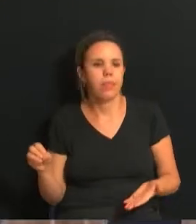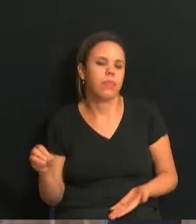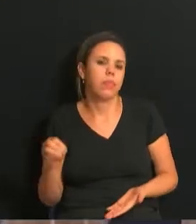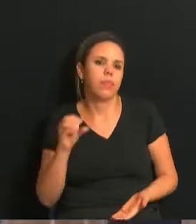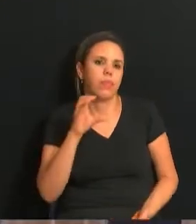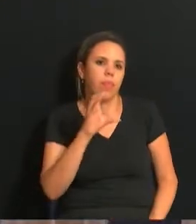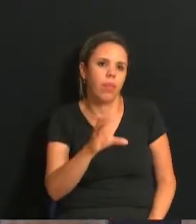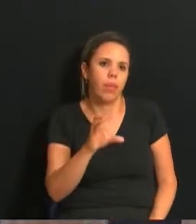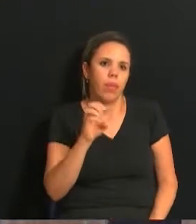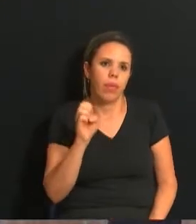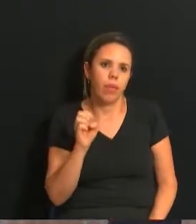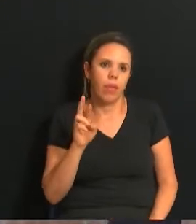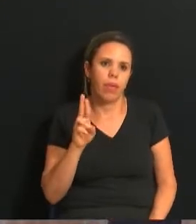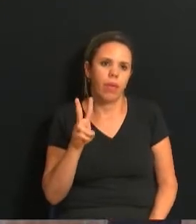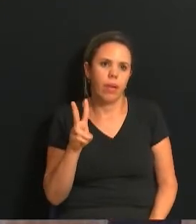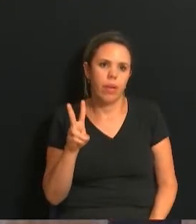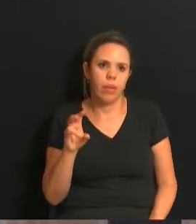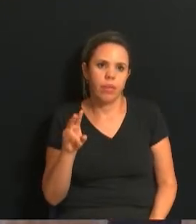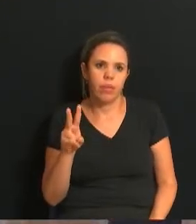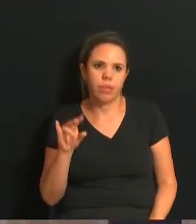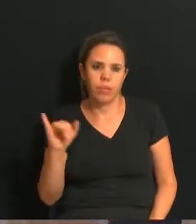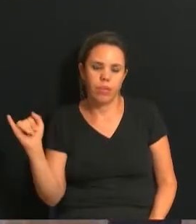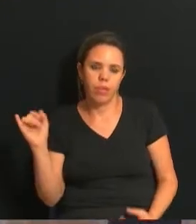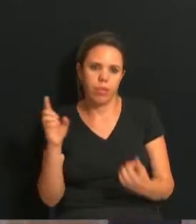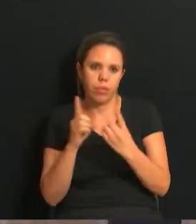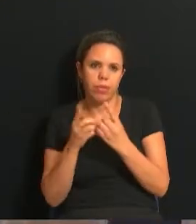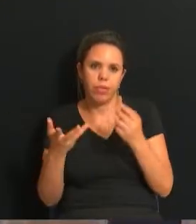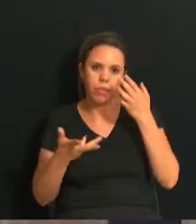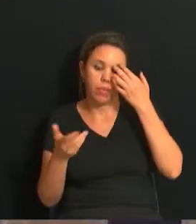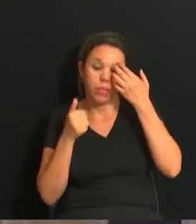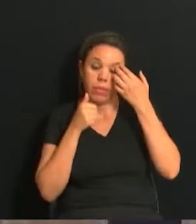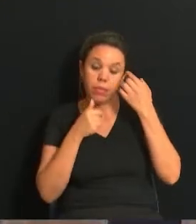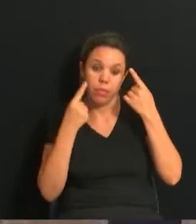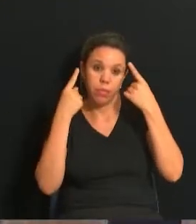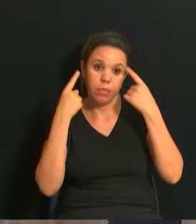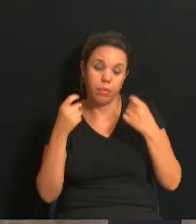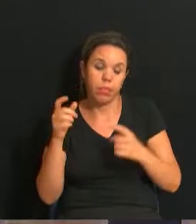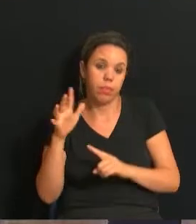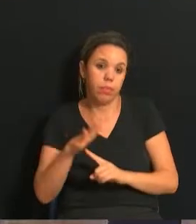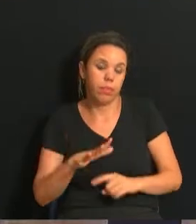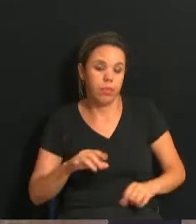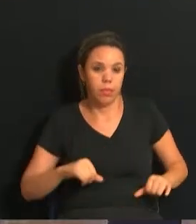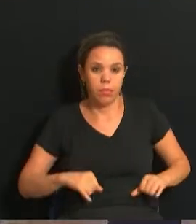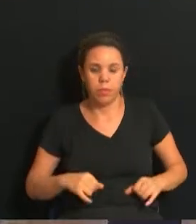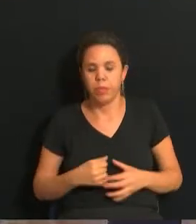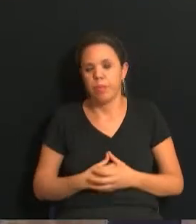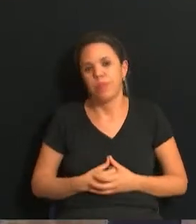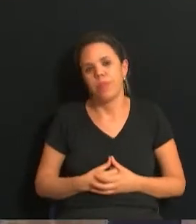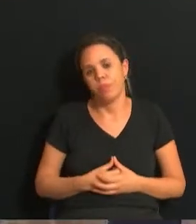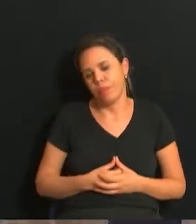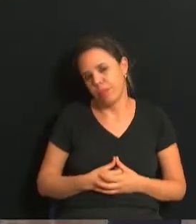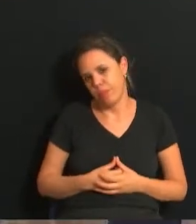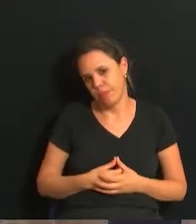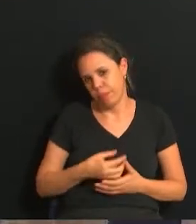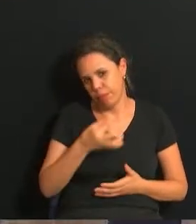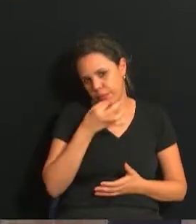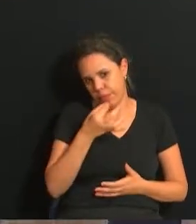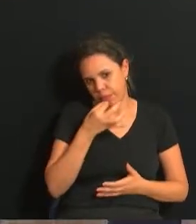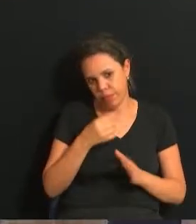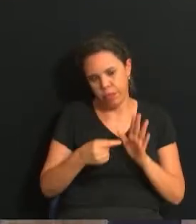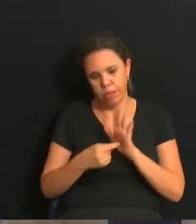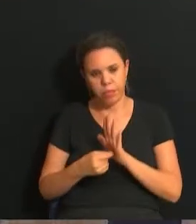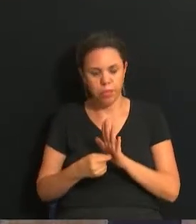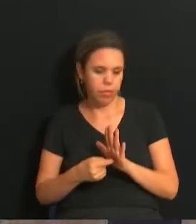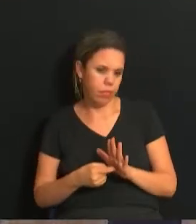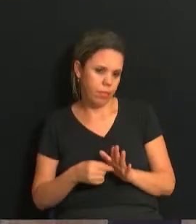SERAV, de forma a agilizar e garantir o atendimento às mulheres vítimas de violência. Vejam, o argumento que foi apresentado para a gente